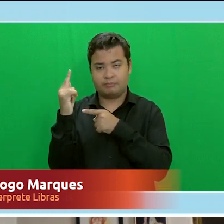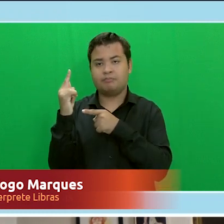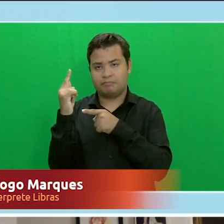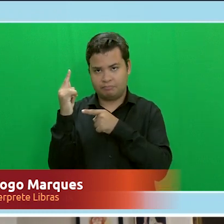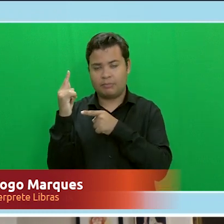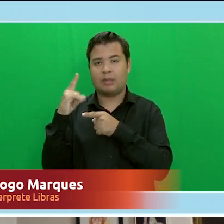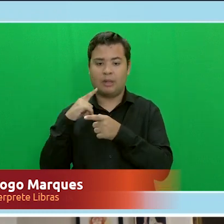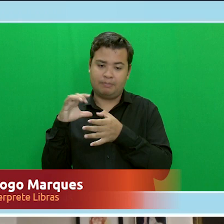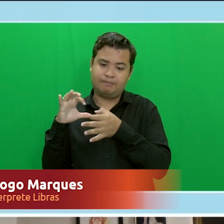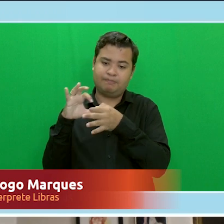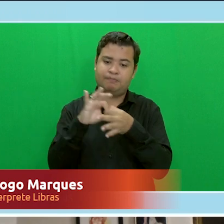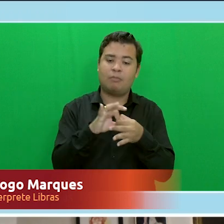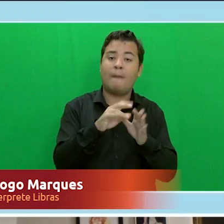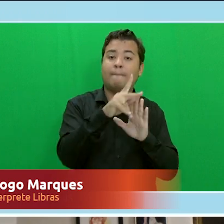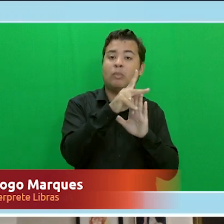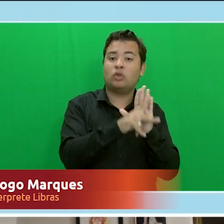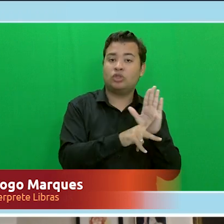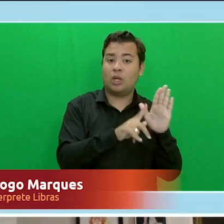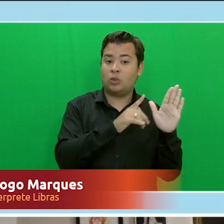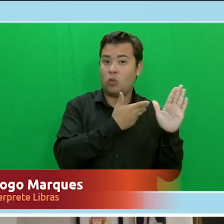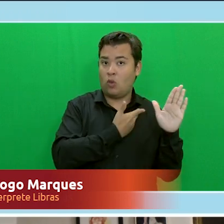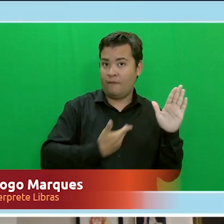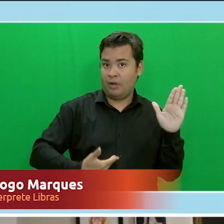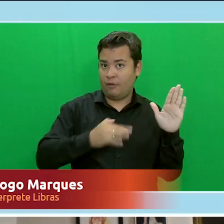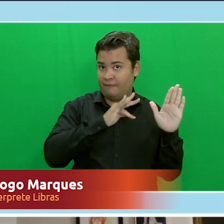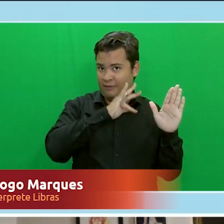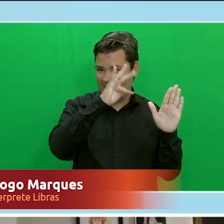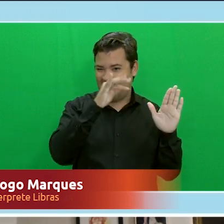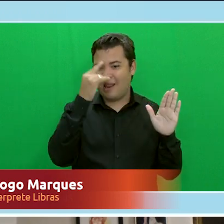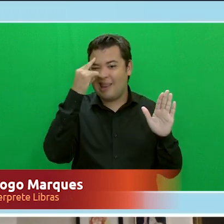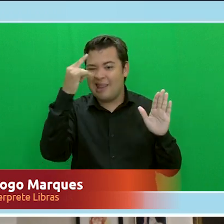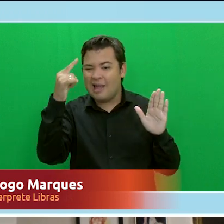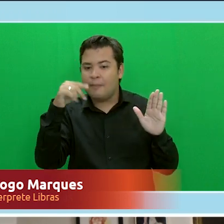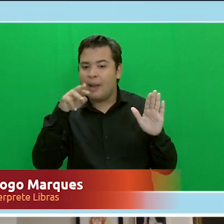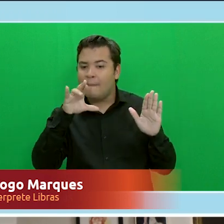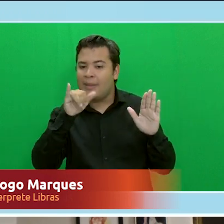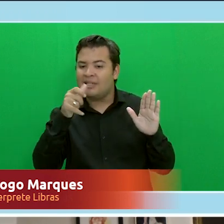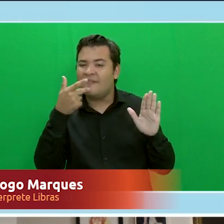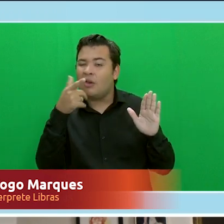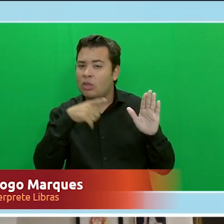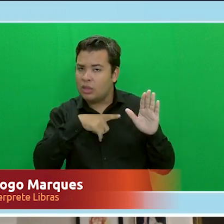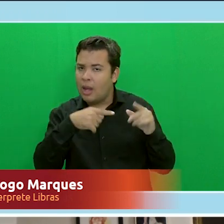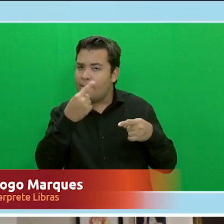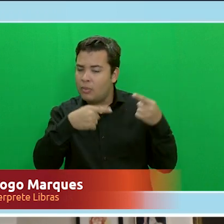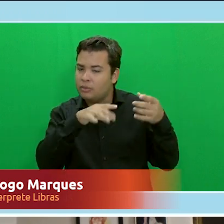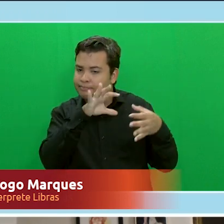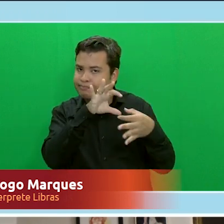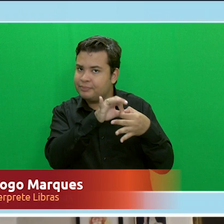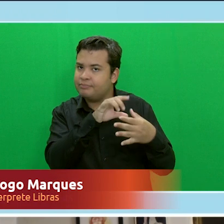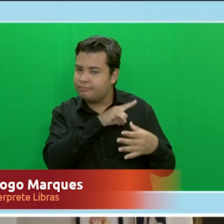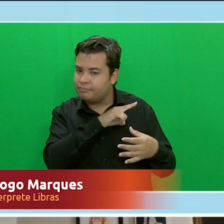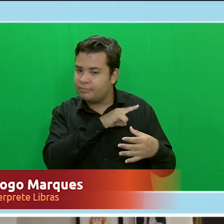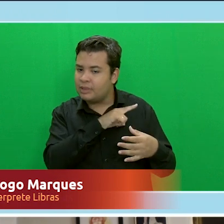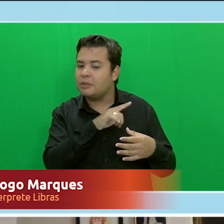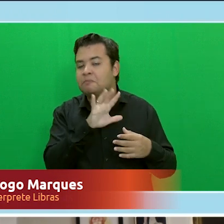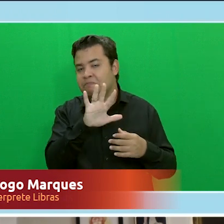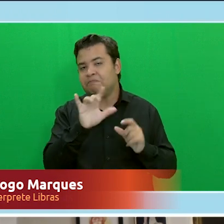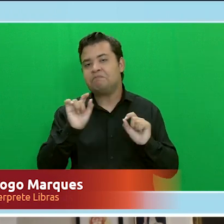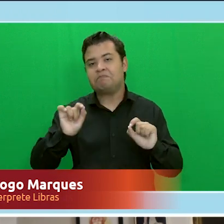o projeto do governo federal, que aí é a questão política que a Márcia só tocou rapidamente, tangencialmente,